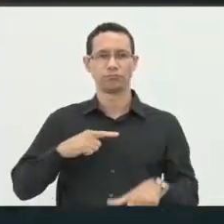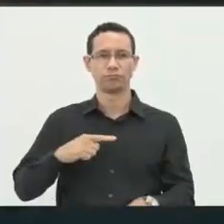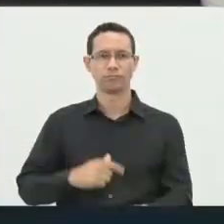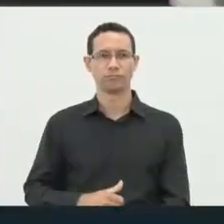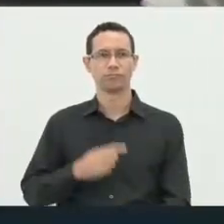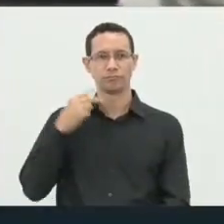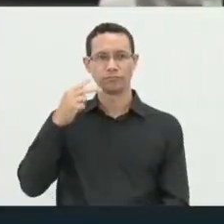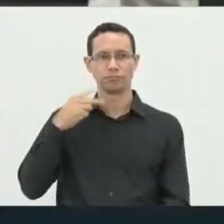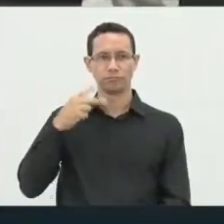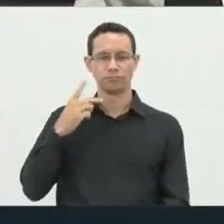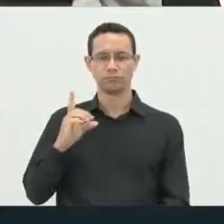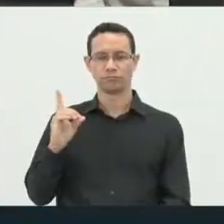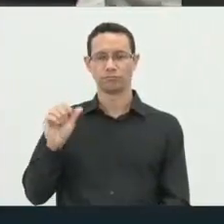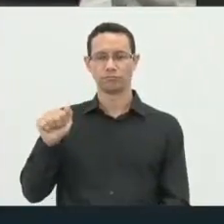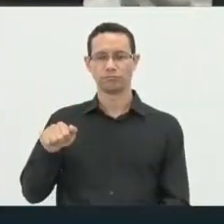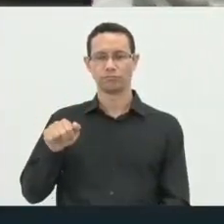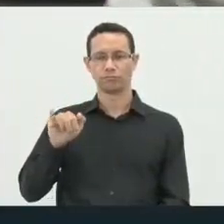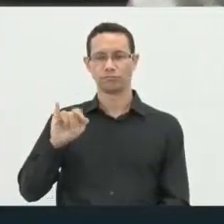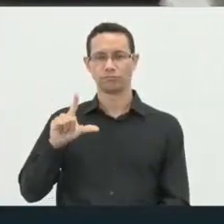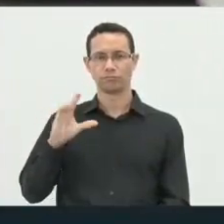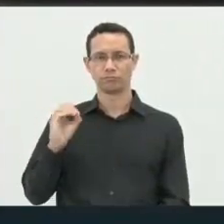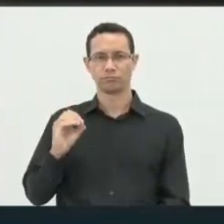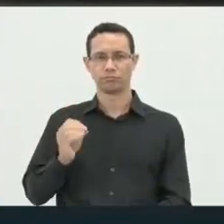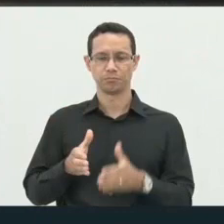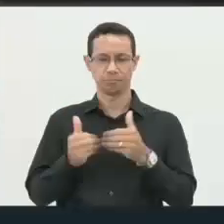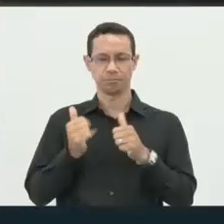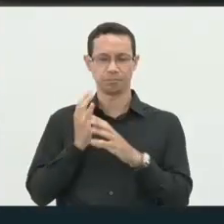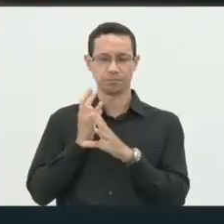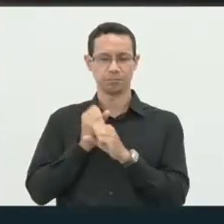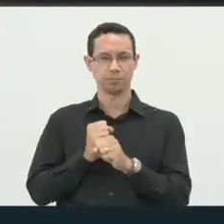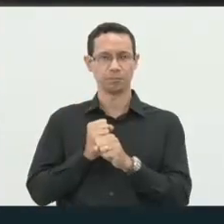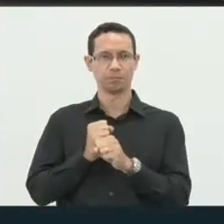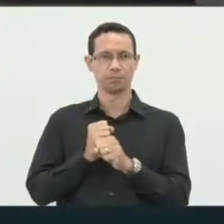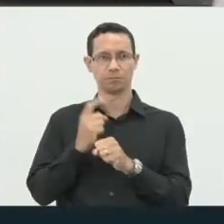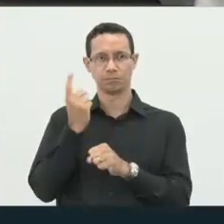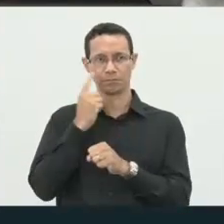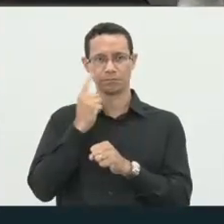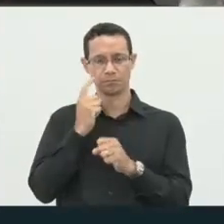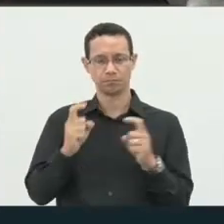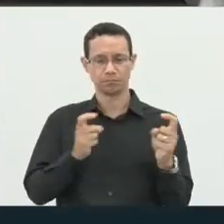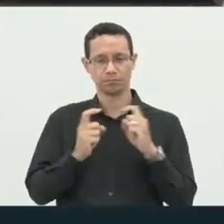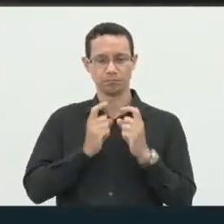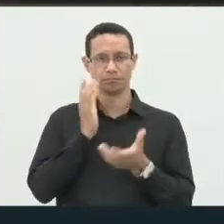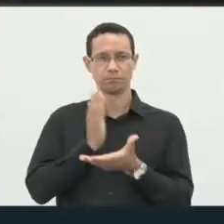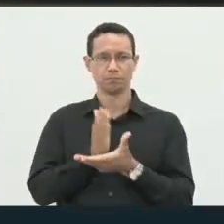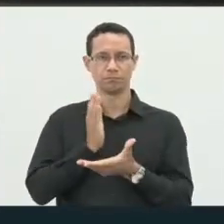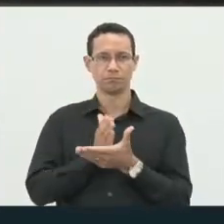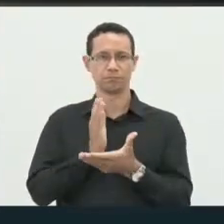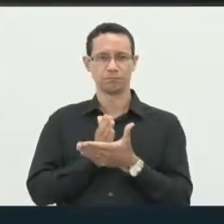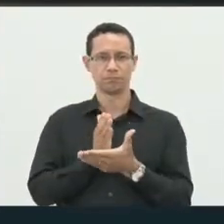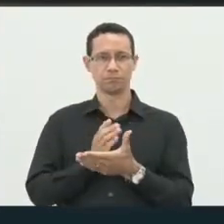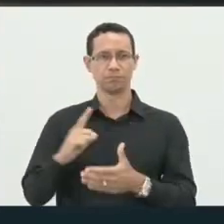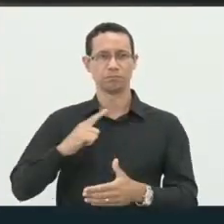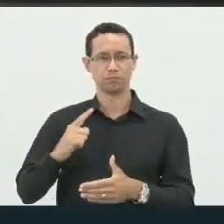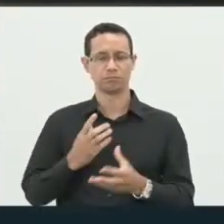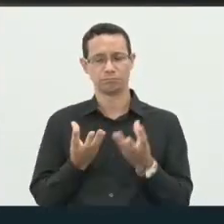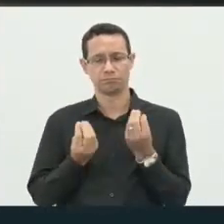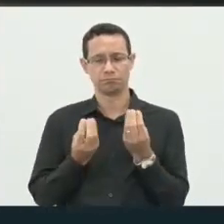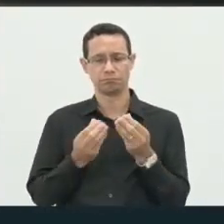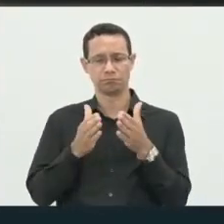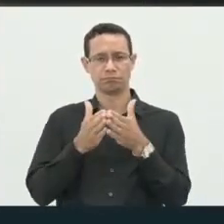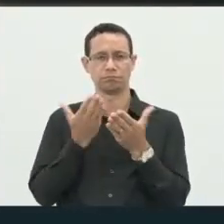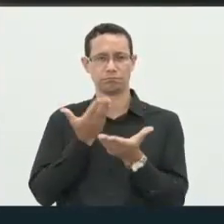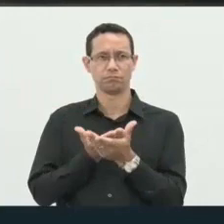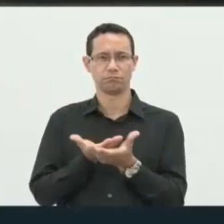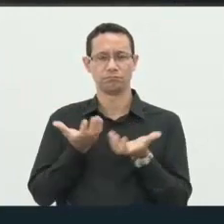Danilo tá pedindo corno para poder derrubar a sessão e tem um monte de requerimento para discutir aí eu